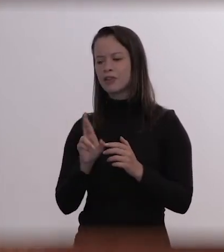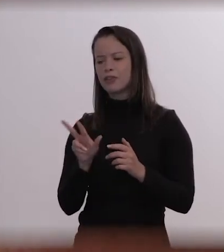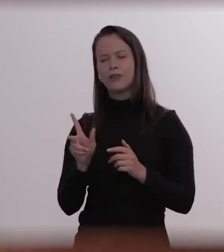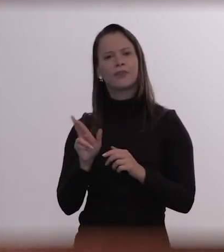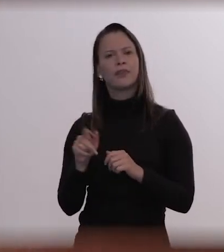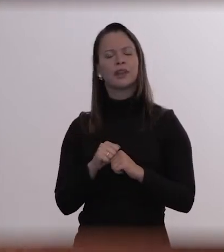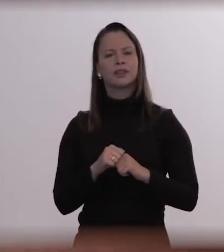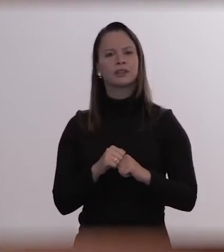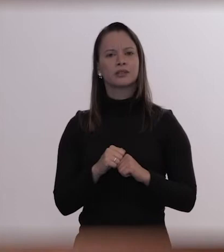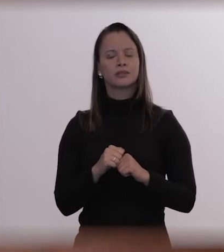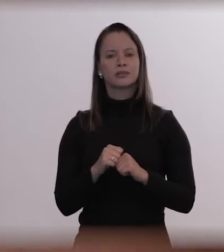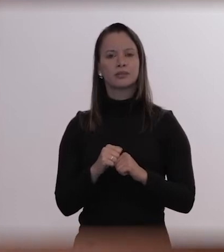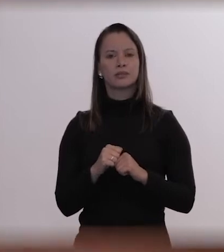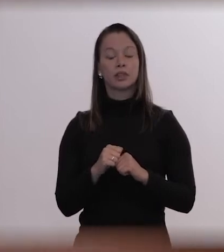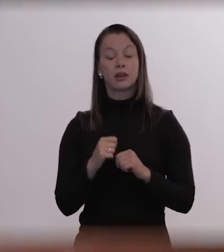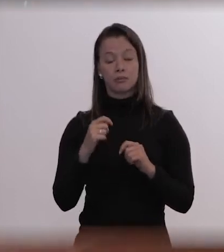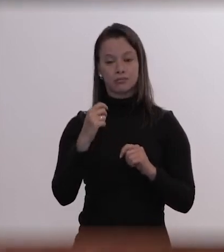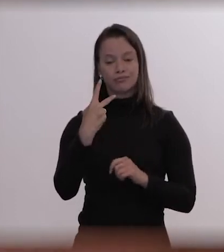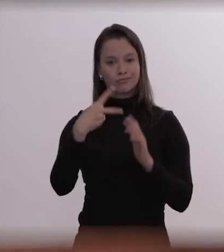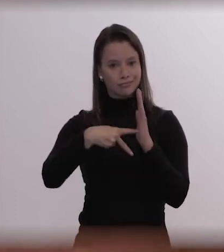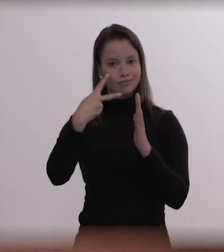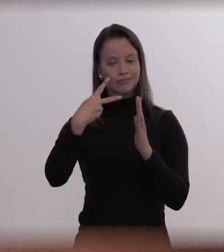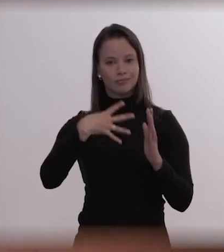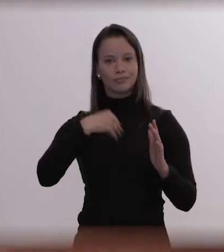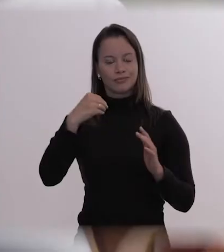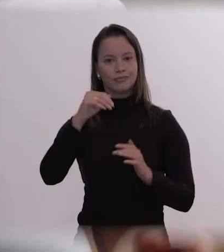muito próximas. Veio a segunda filha, Amanda.